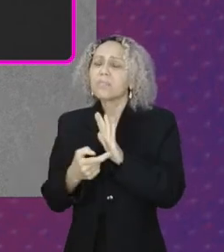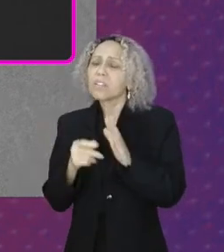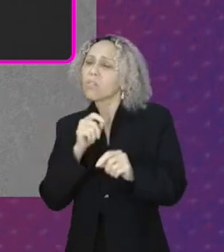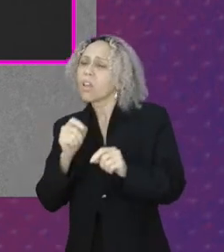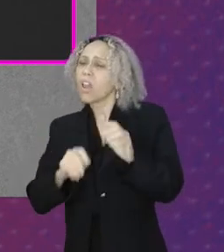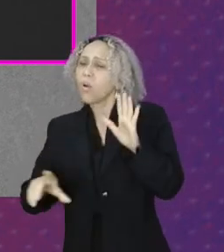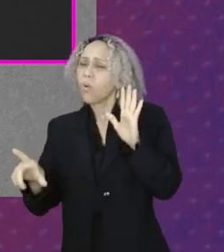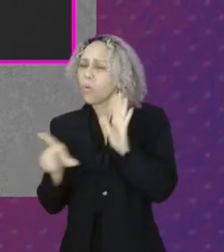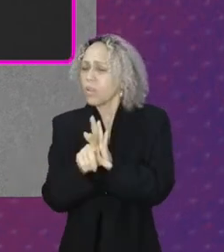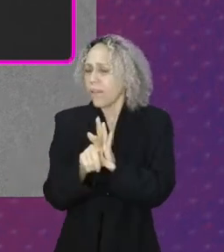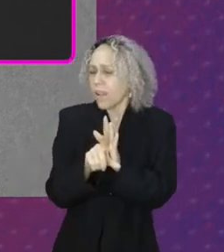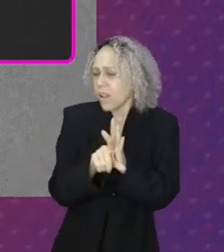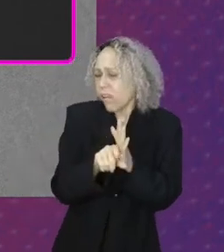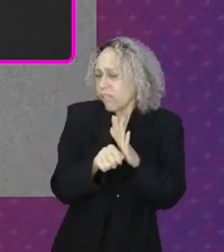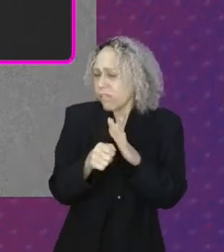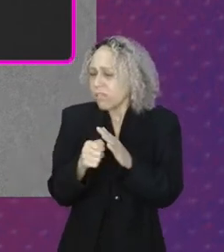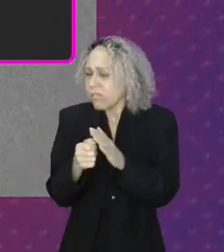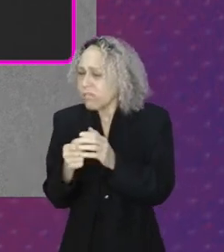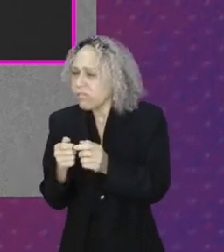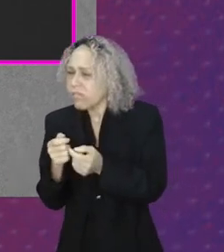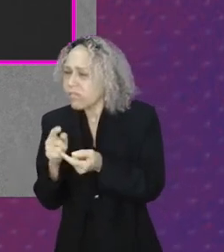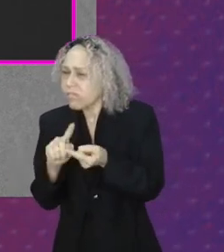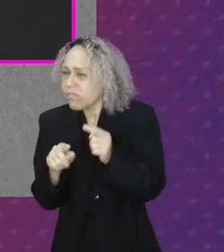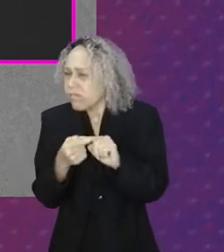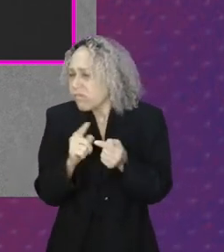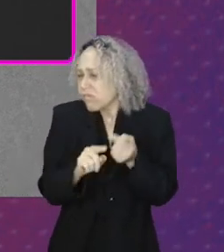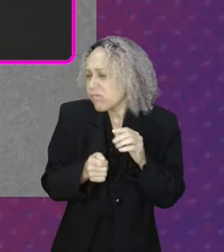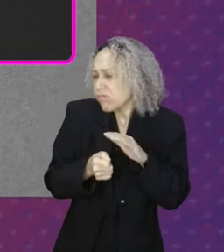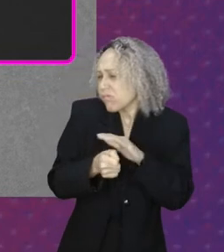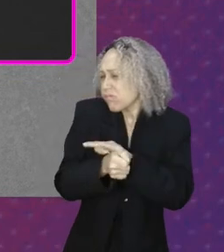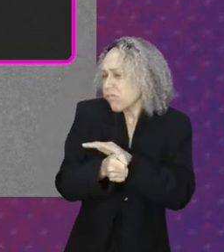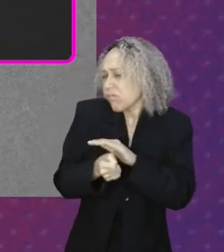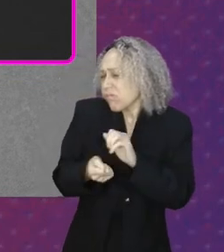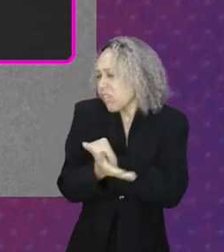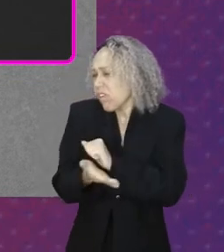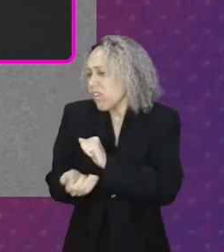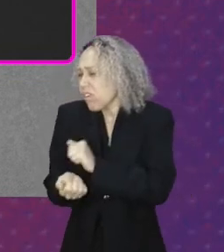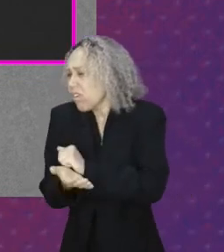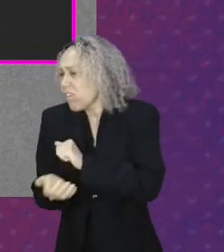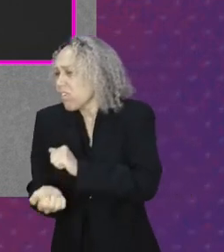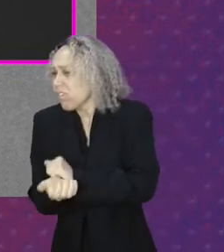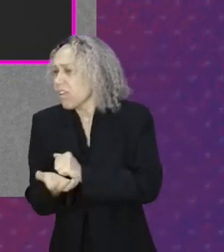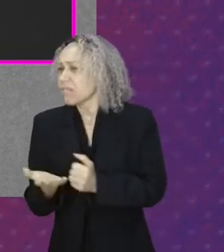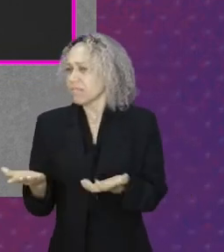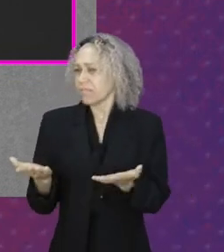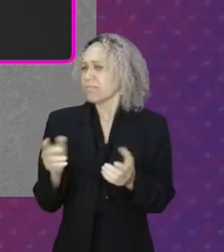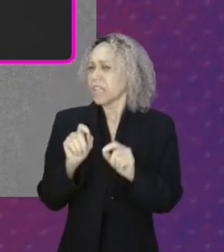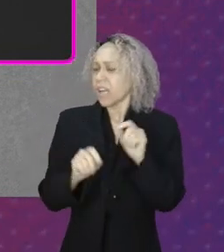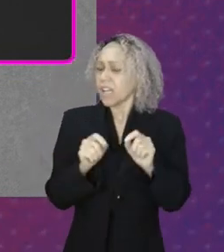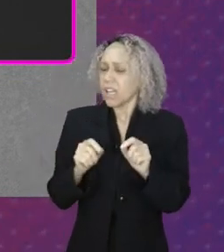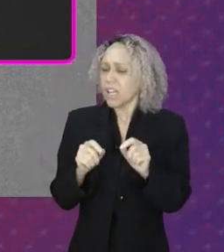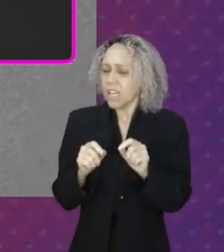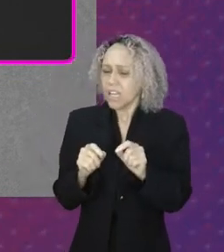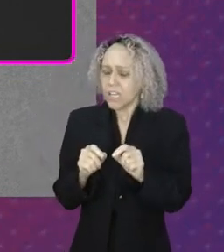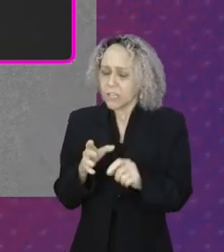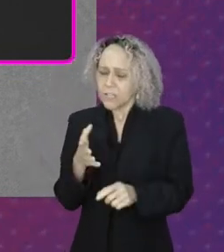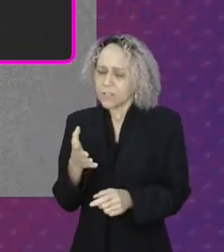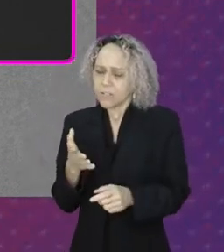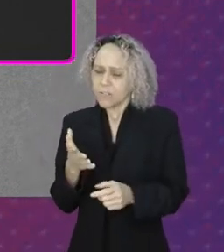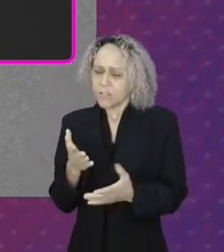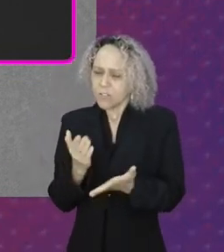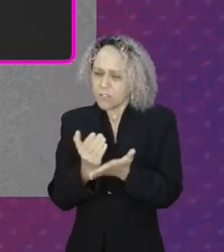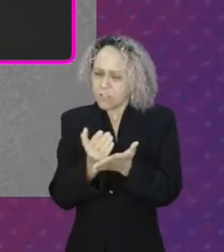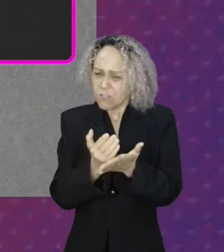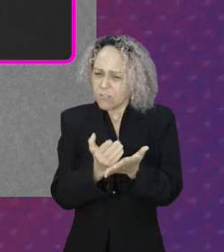ferramenta para fins político-social. É como se fosse um assédio judicial que tem o objetivo de calar o adversário ou acabar com a